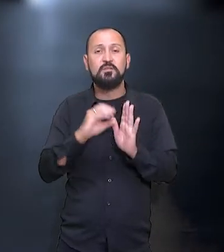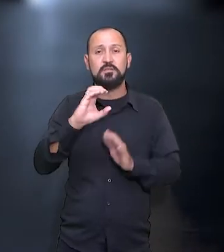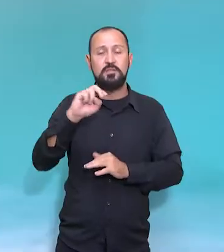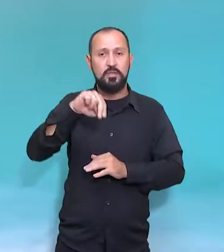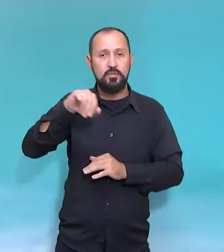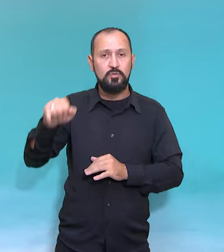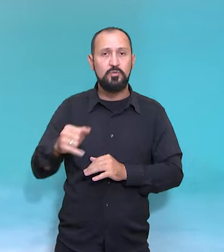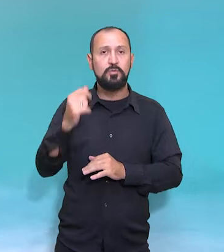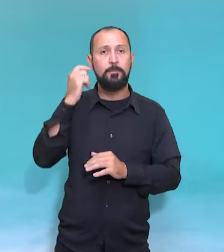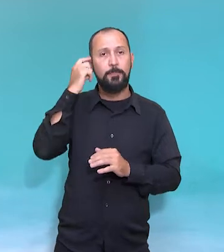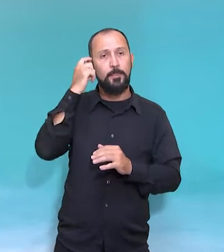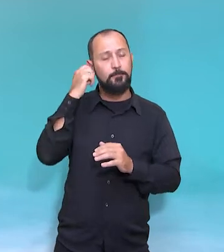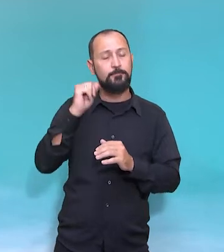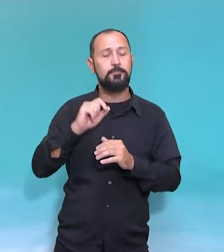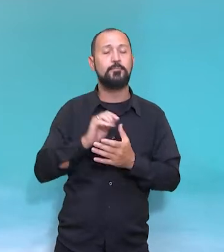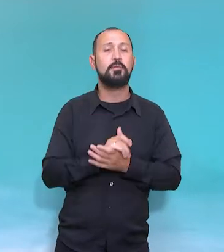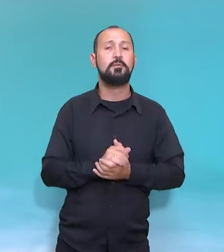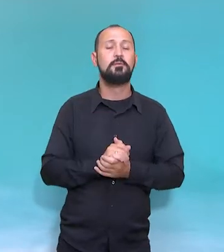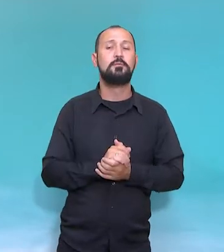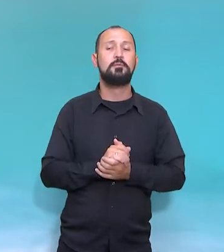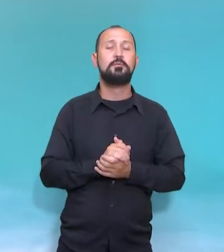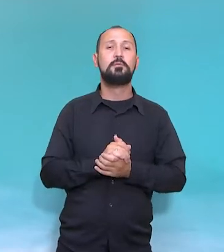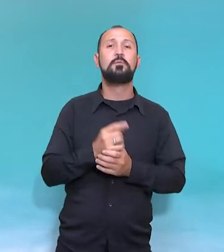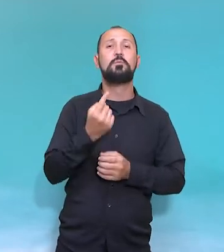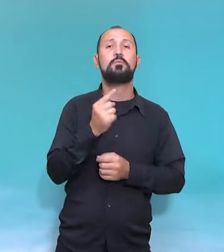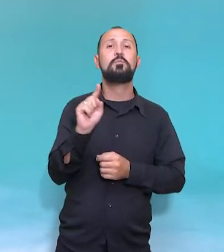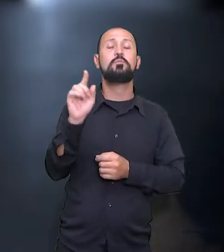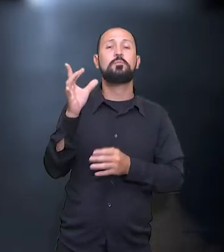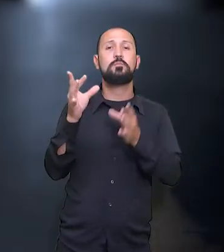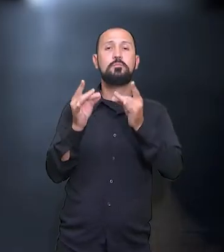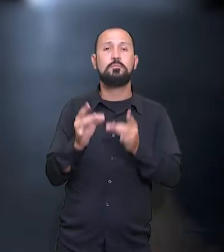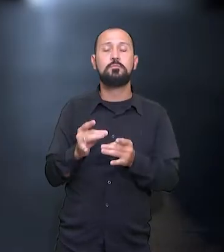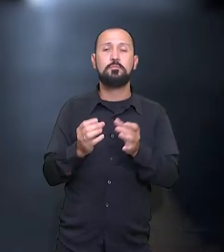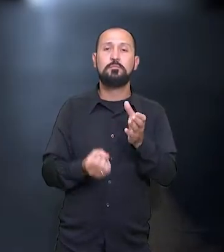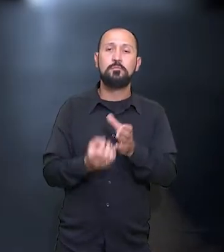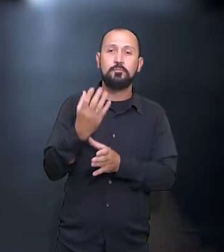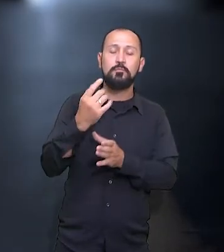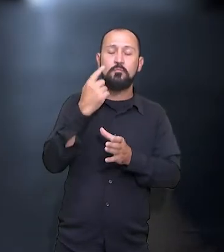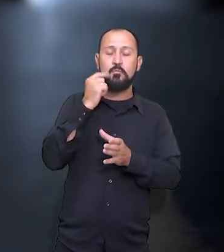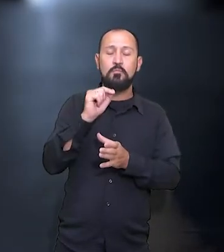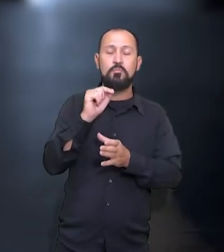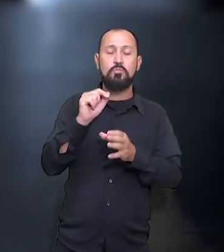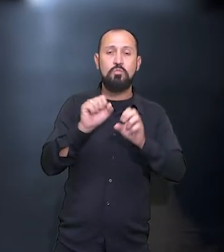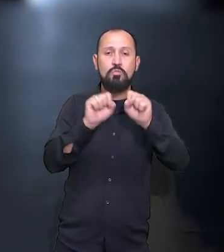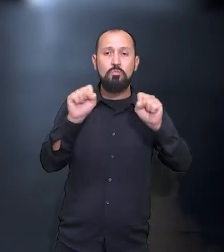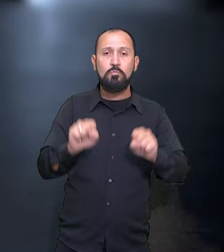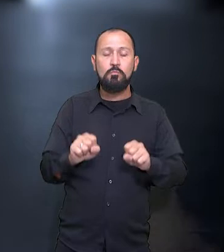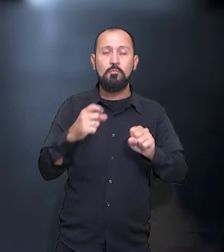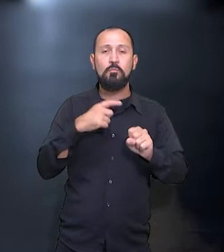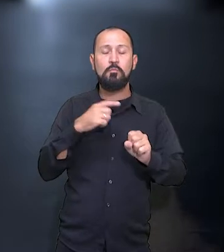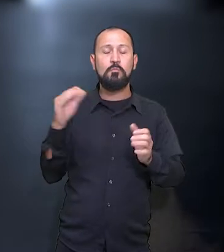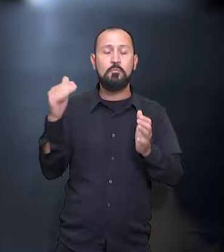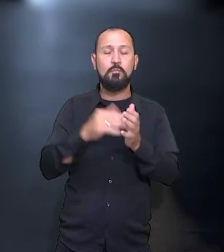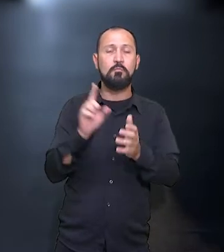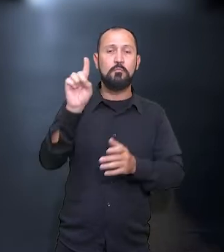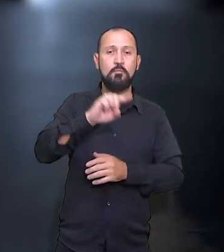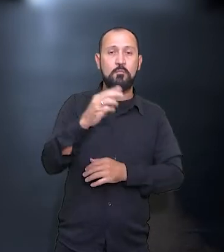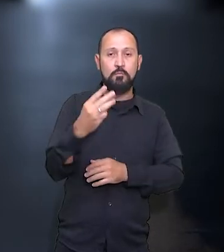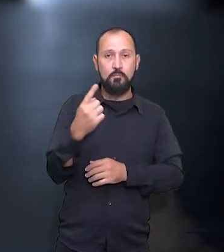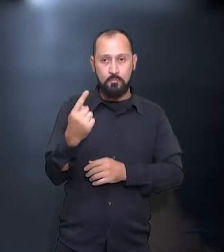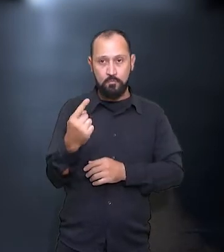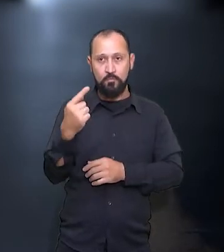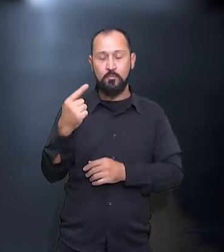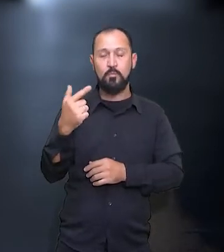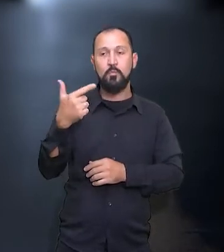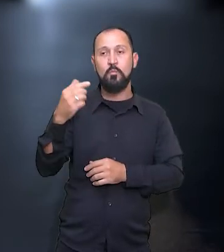regulamentadas pelo CNJ, pela Corregedoria Nacional do CNJ. Uma delas é a criação do SERP está datada de 31 de janeiro